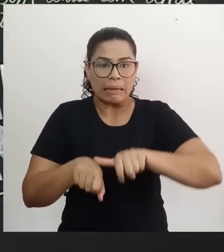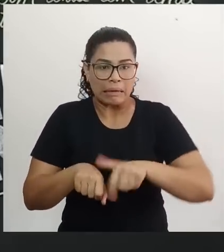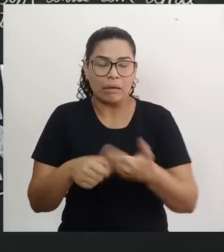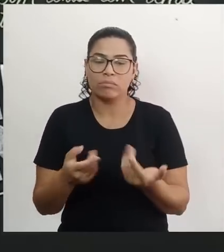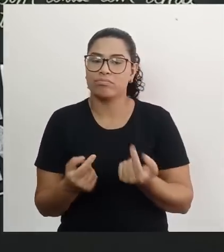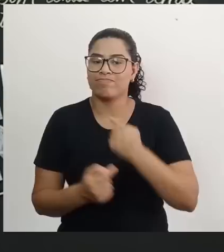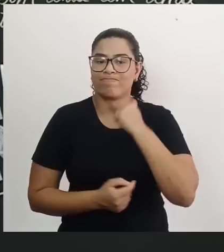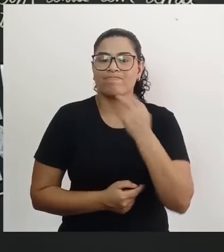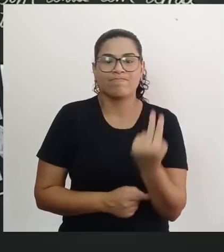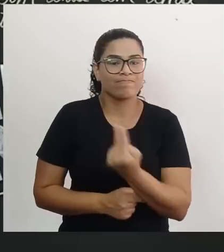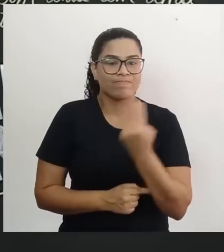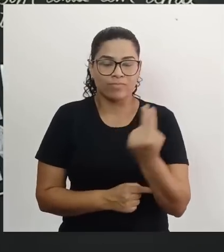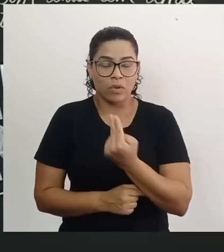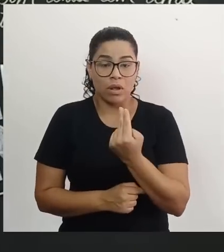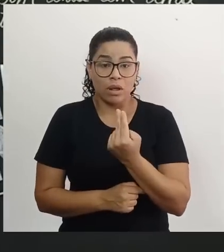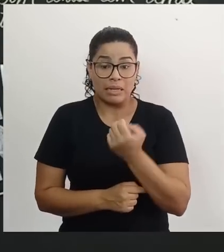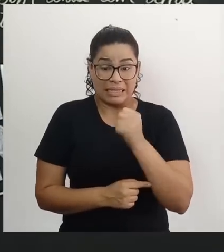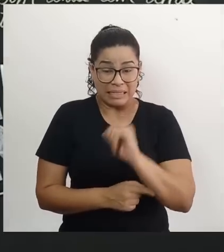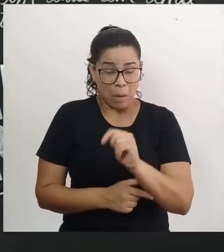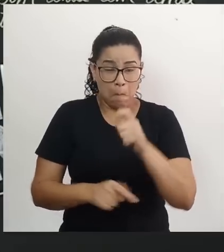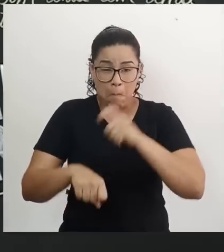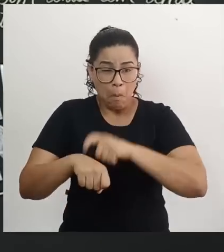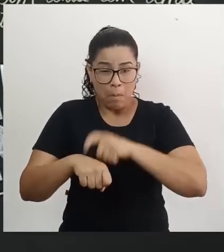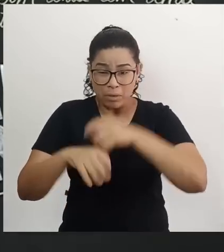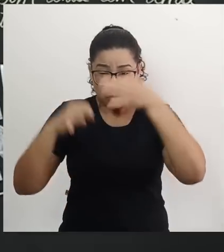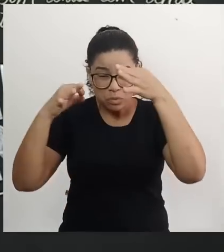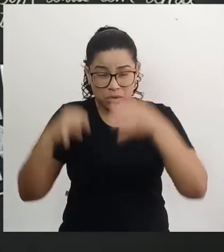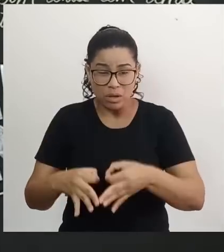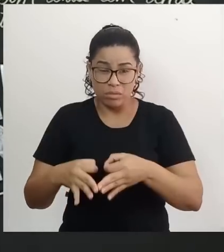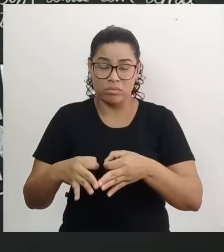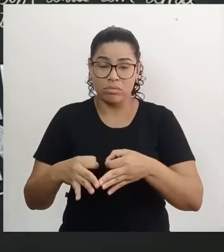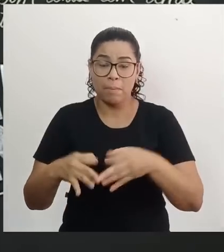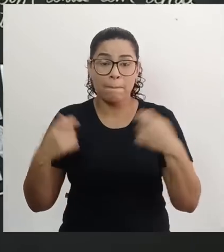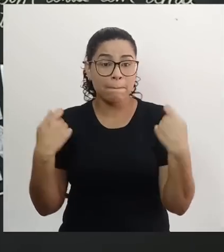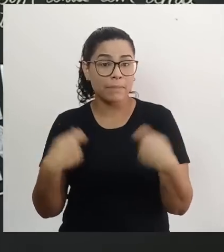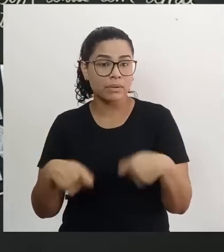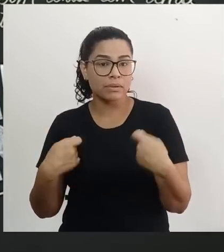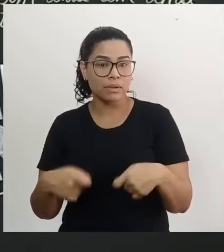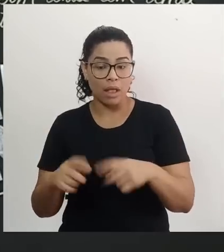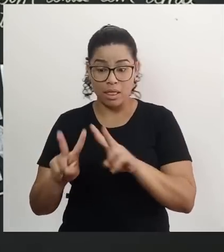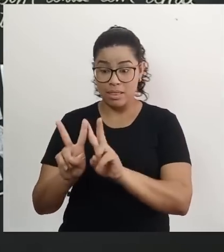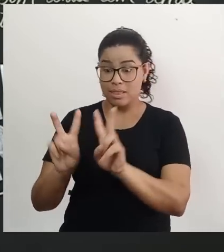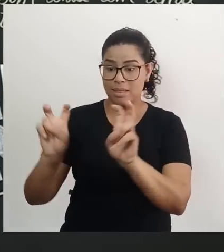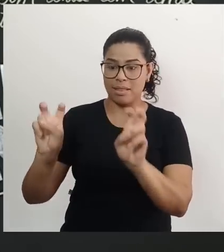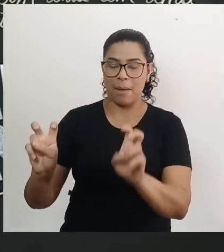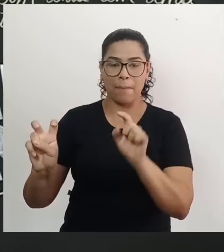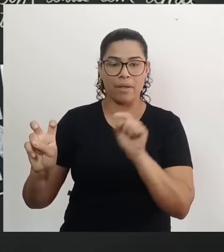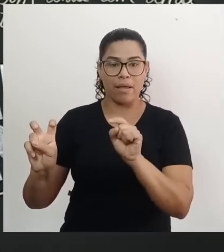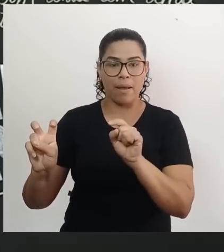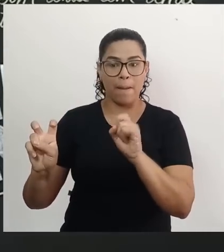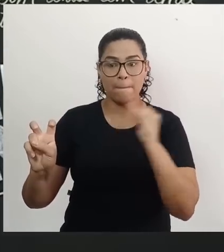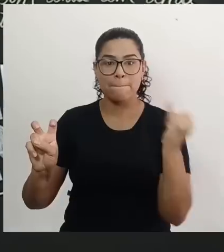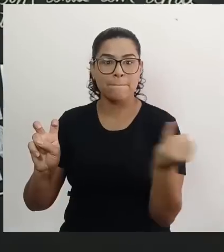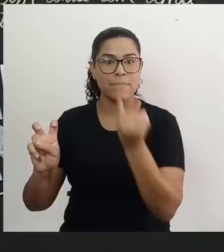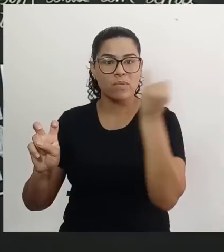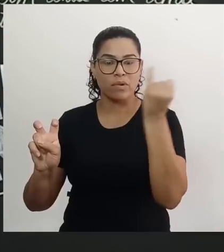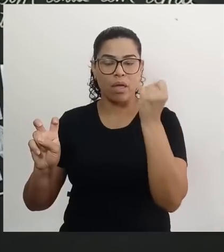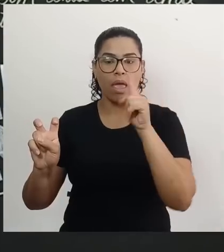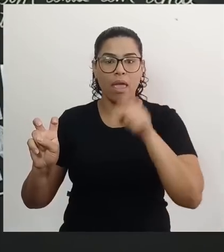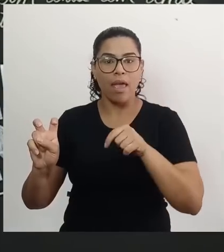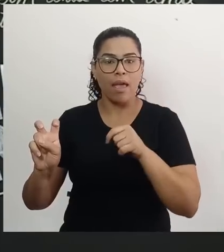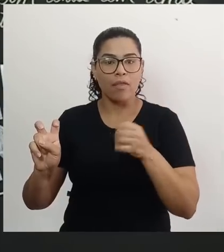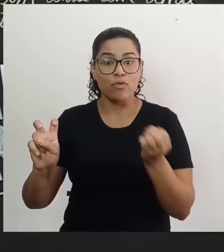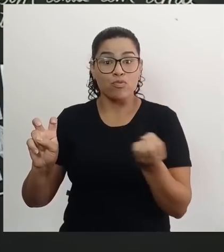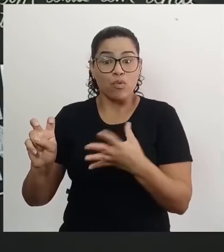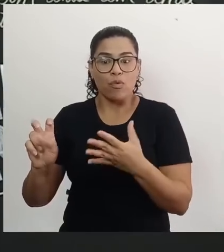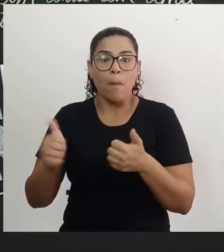publicado fora de hora, fora daquele momento. Então, a temperatura desse tema, ou seja, a temperatura desse conteúdo é muito quente, ela está